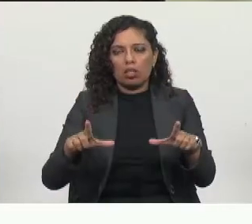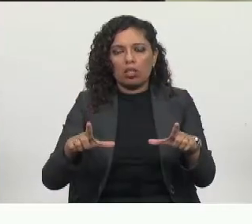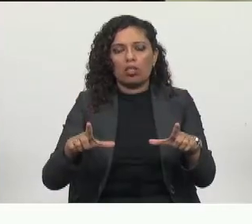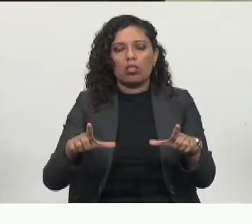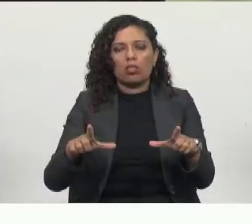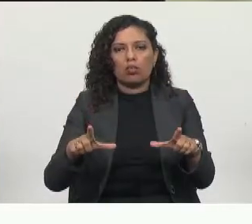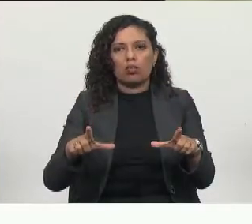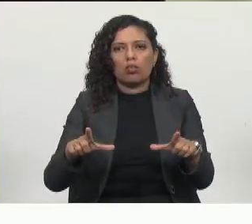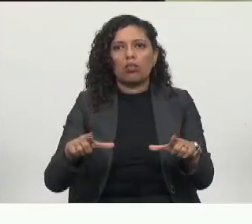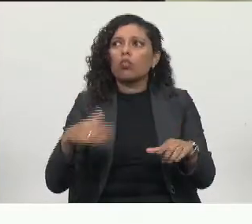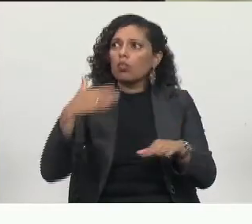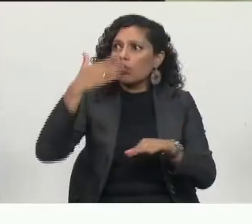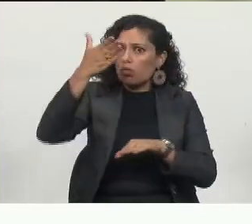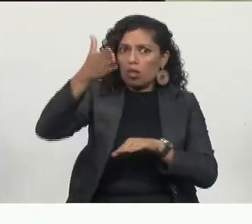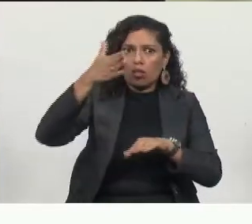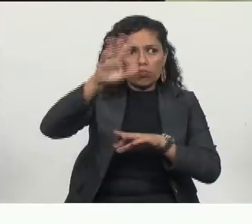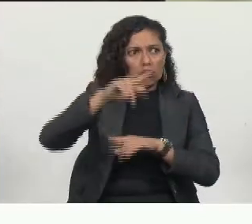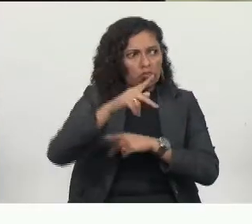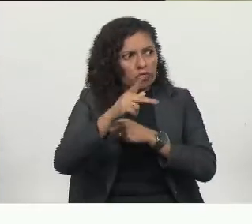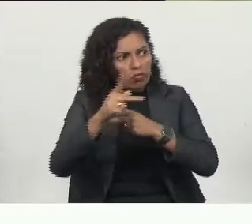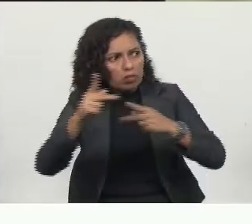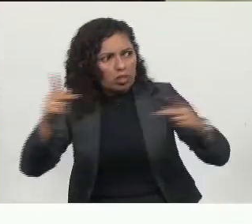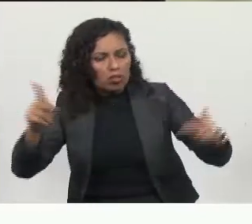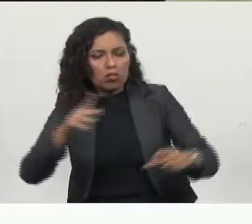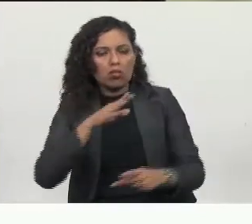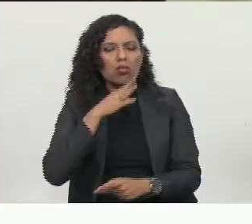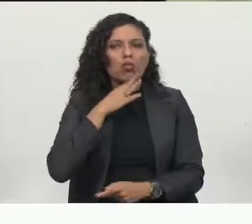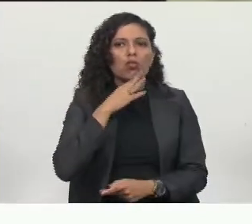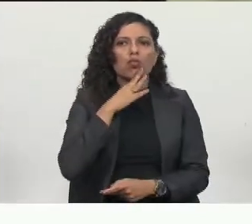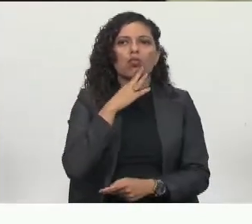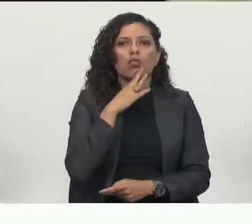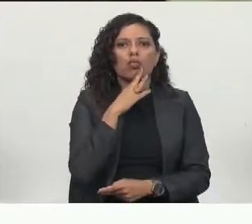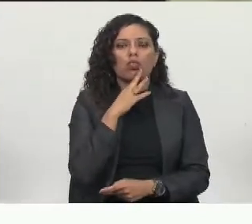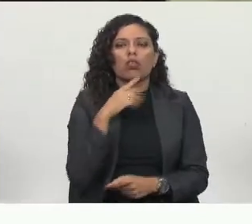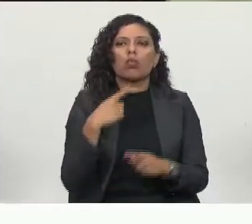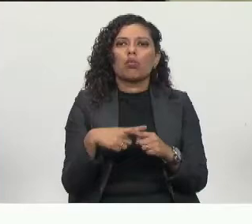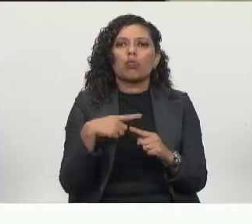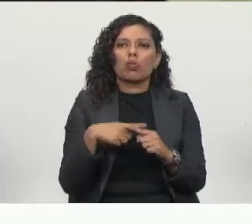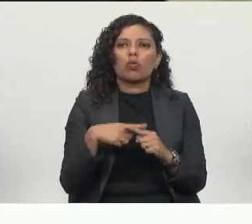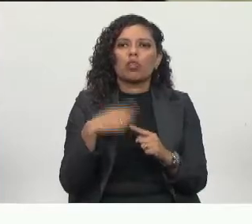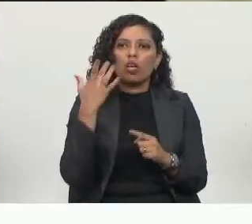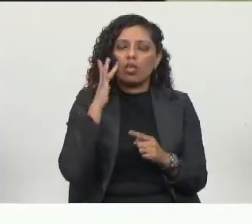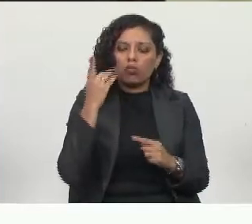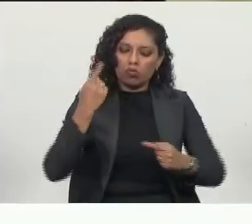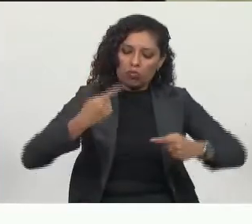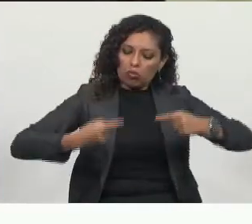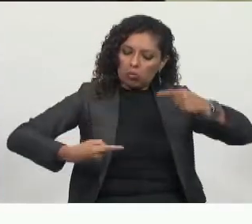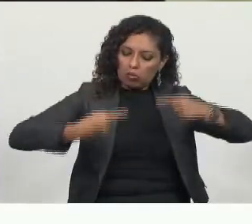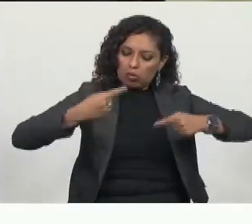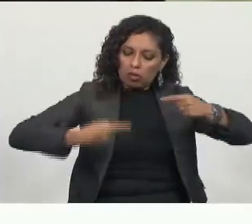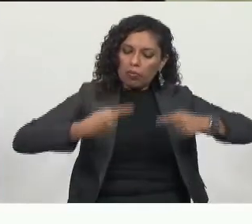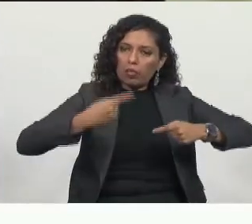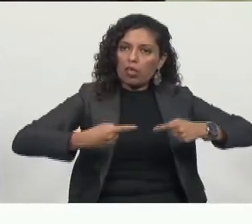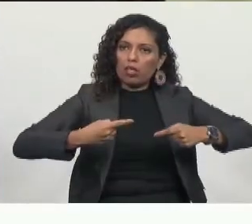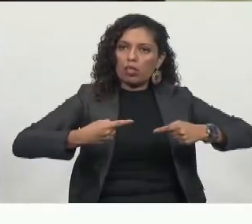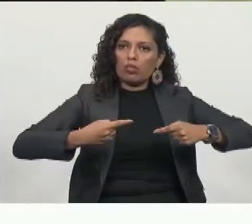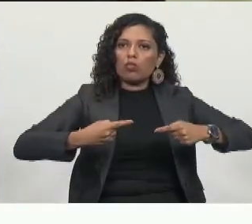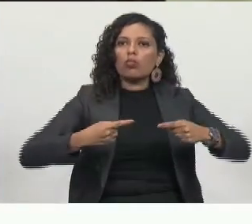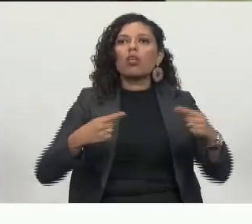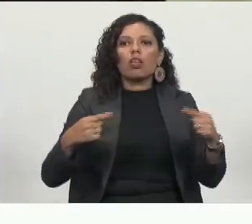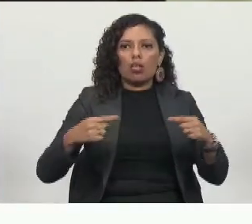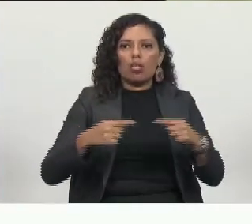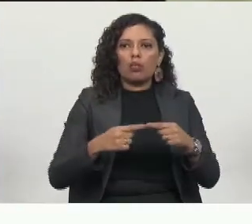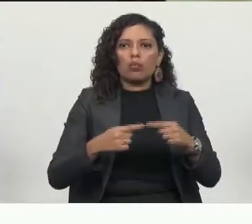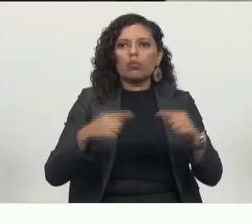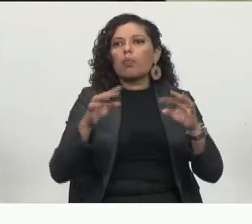frente, possa fazer essa fiscalização, porque eu acho que esse debate precede essa fiscalização de qualquer maneira.